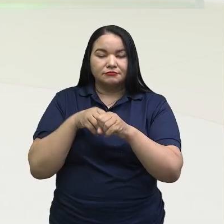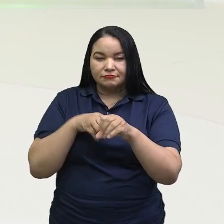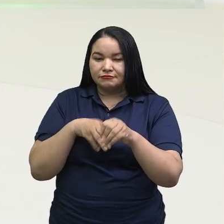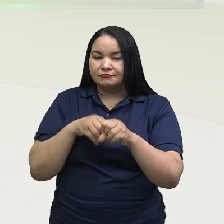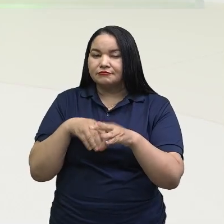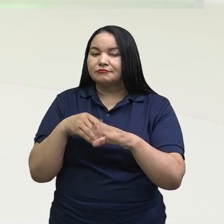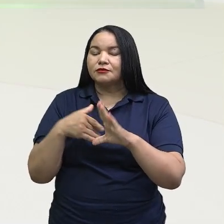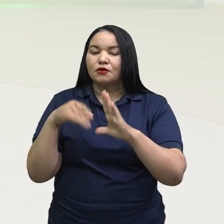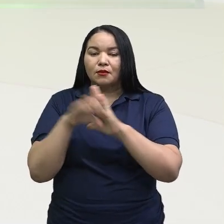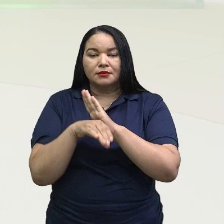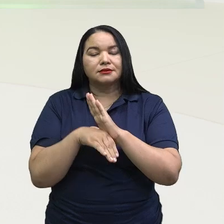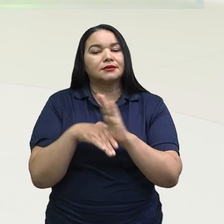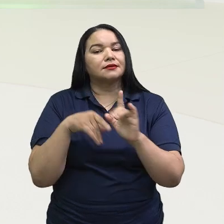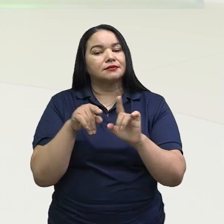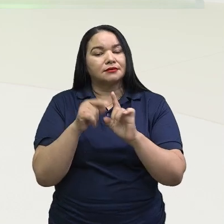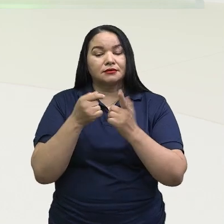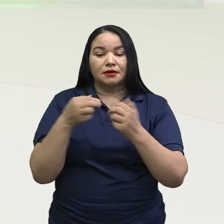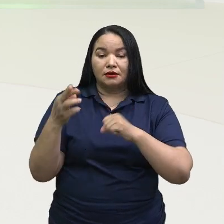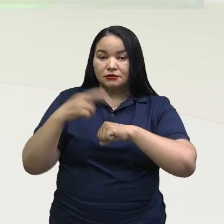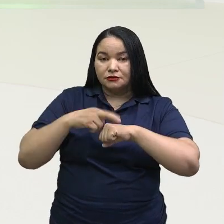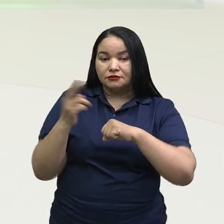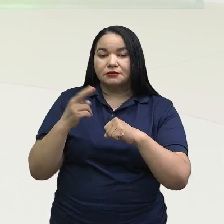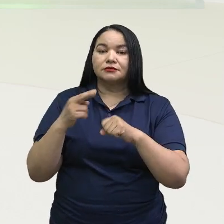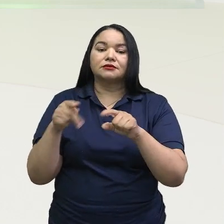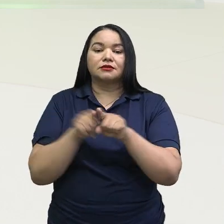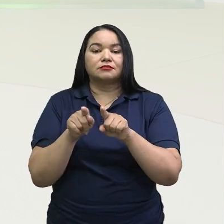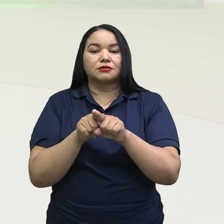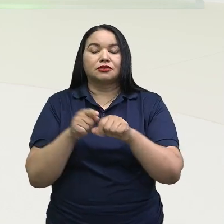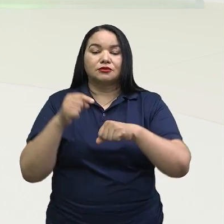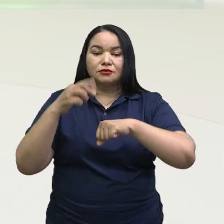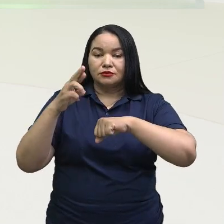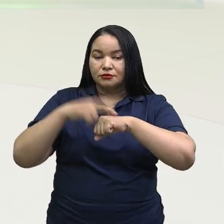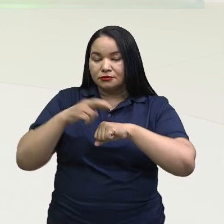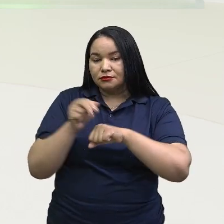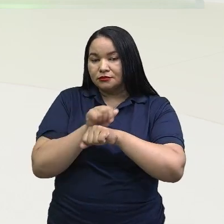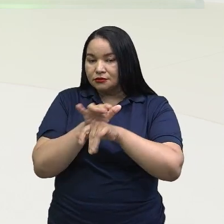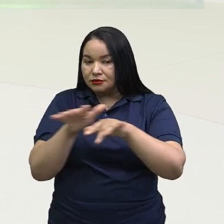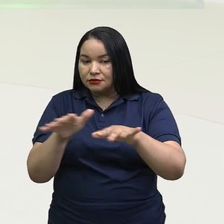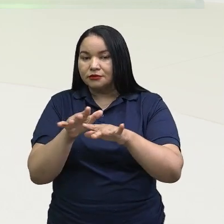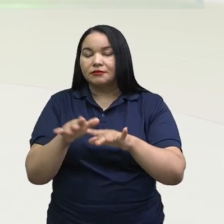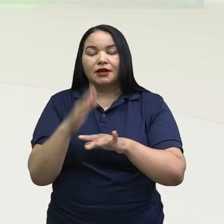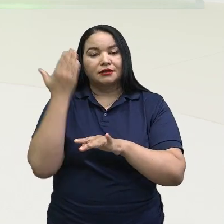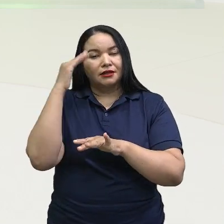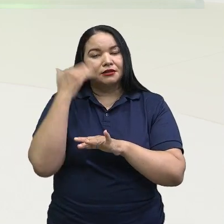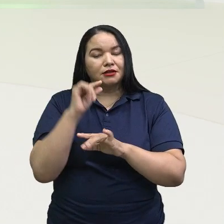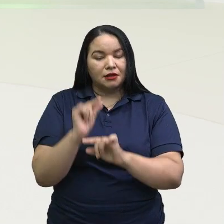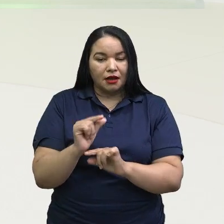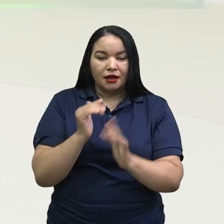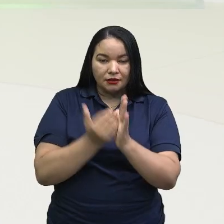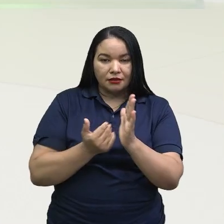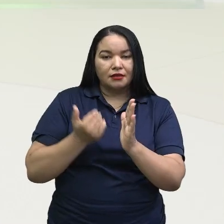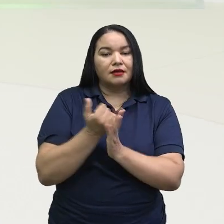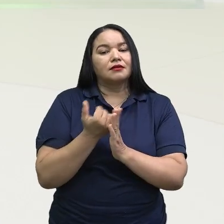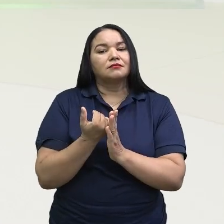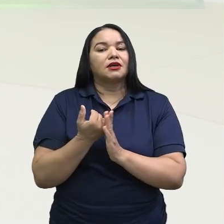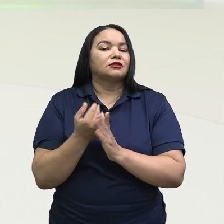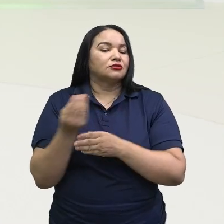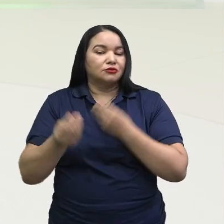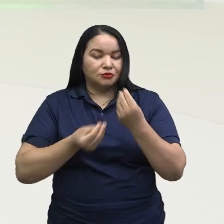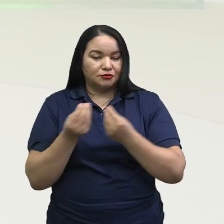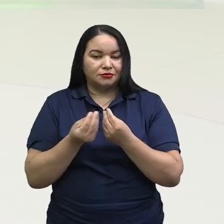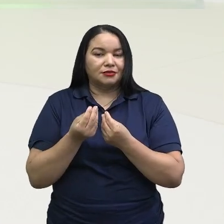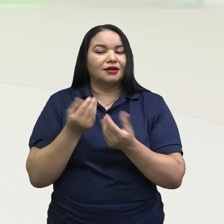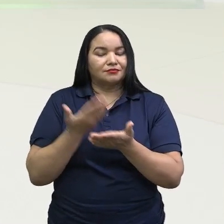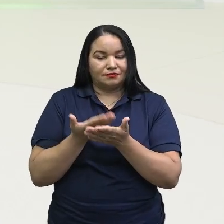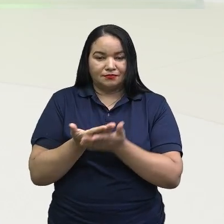esses conceitos da radioatividade, das radiações e entender um pouquinho mais todo esse funcionamento.